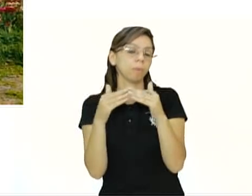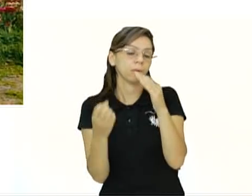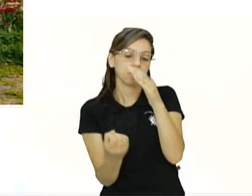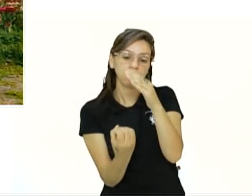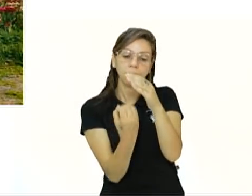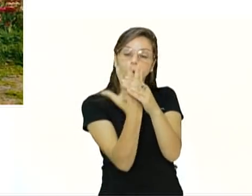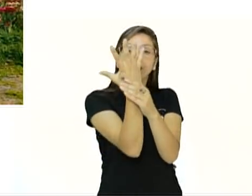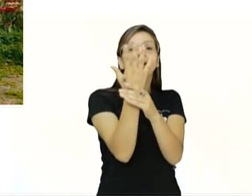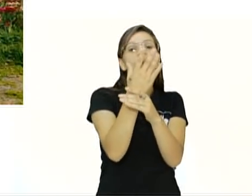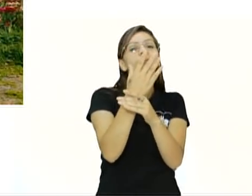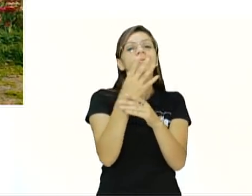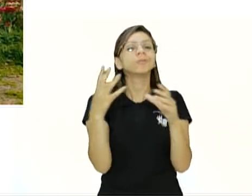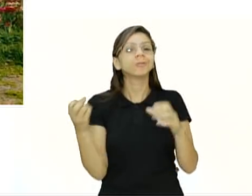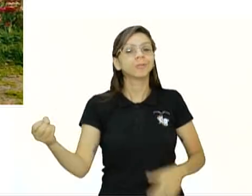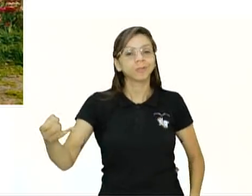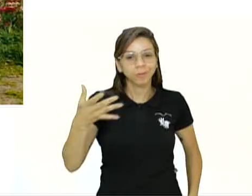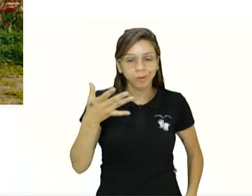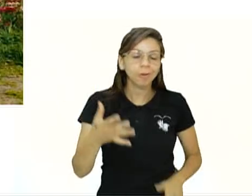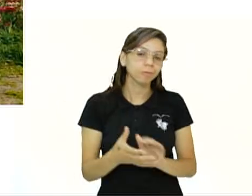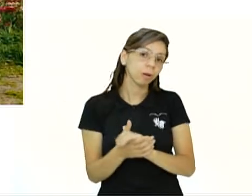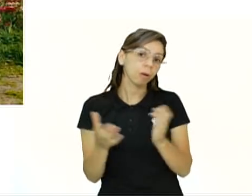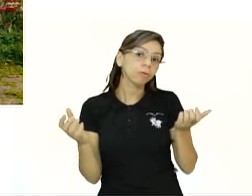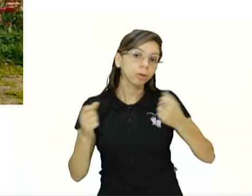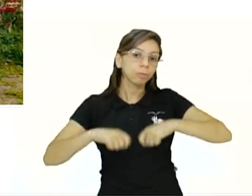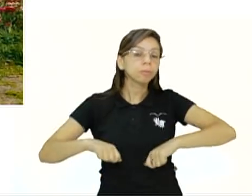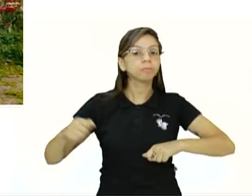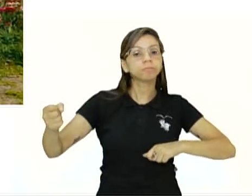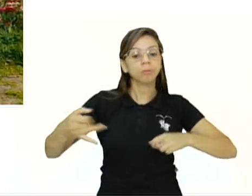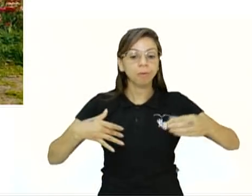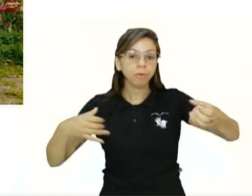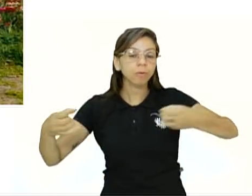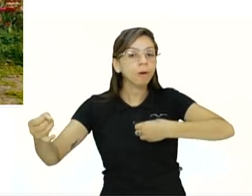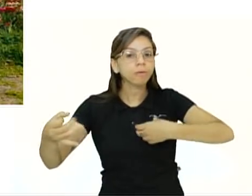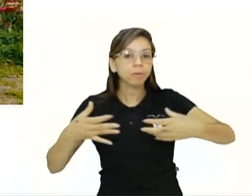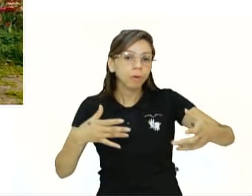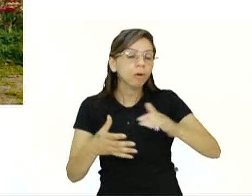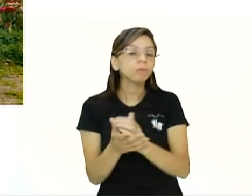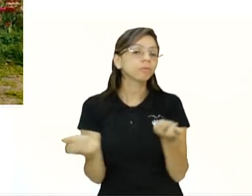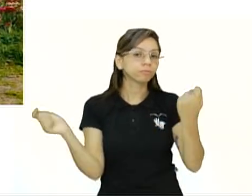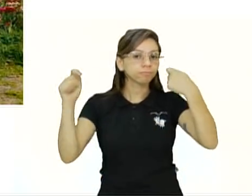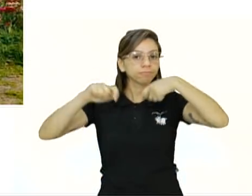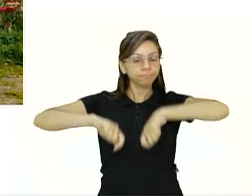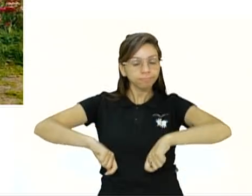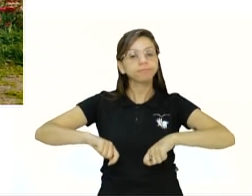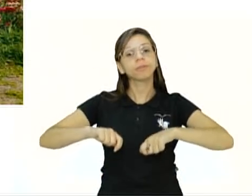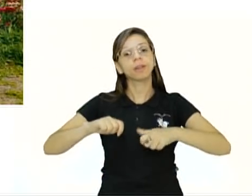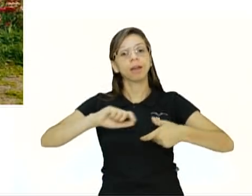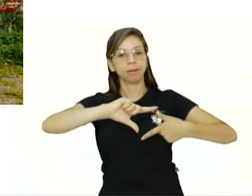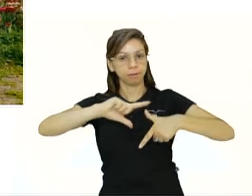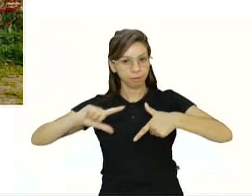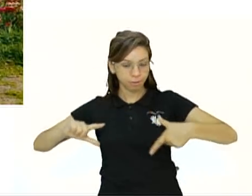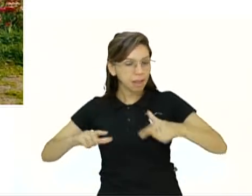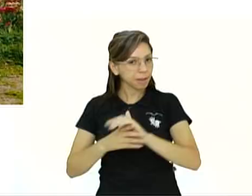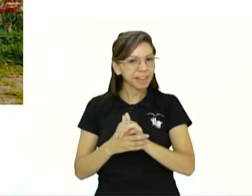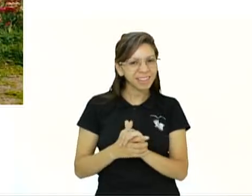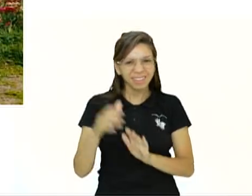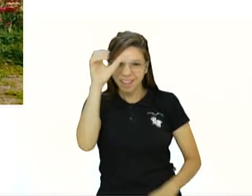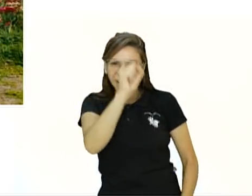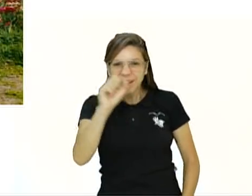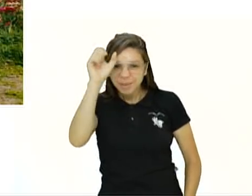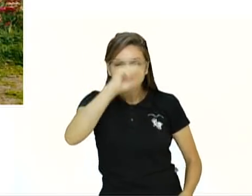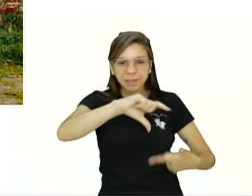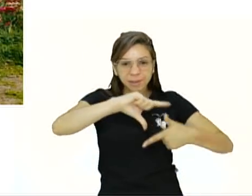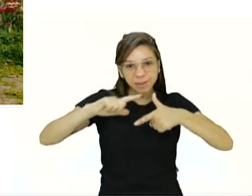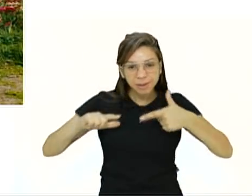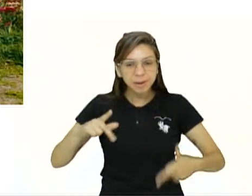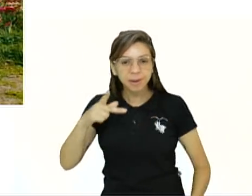Então, essas são as possibilidades da geometria plana. Lembra desses elementos? Lembra de tudo que você aprendeu da geometria plana já